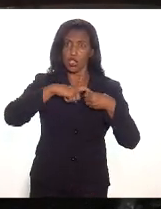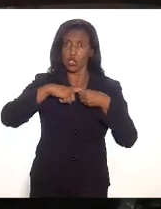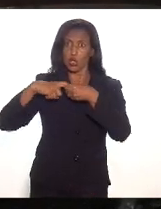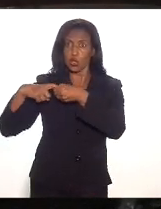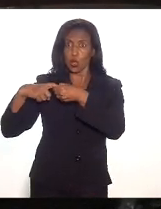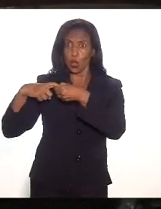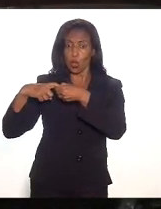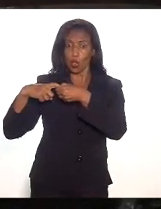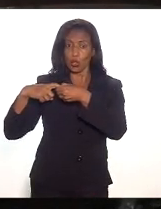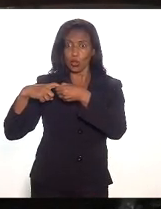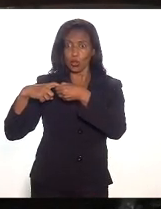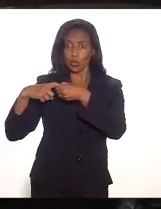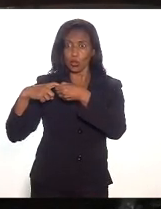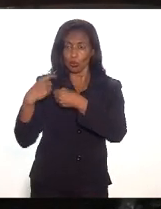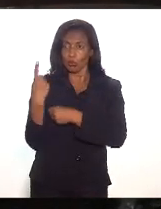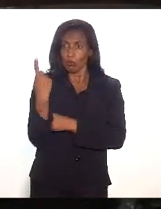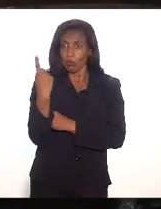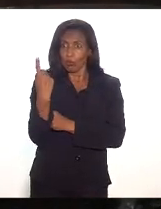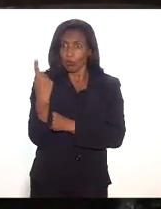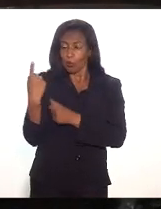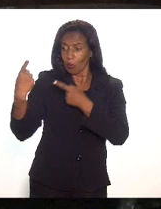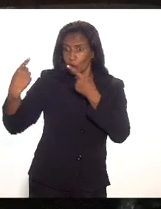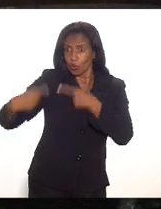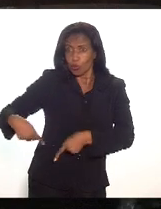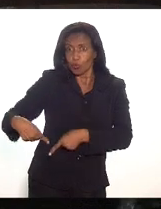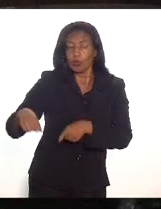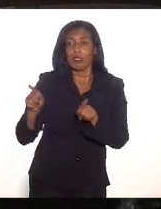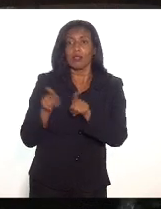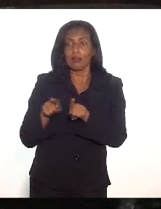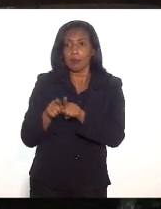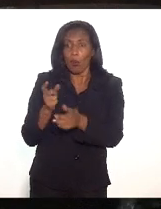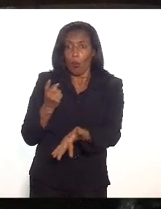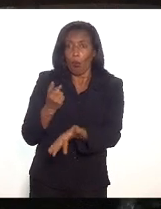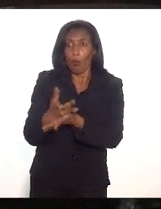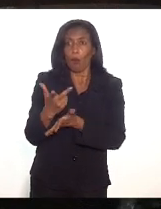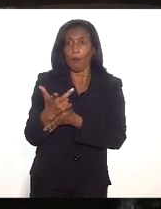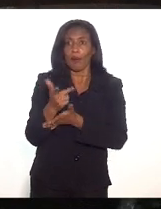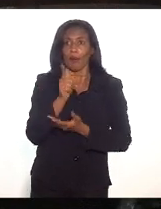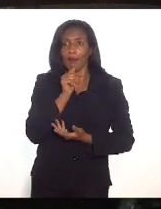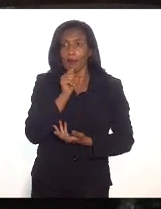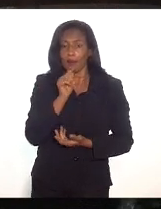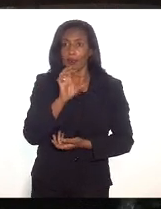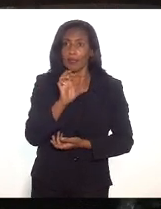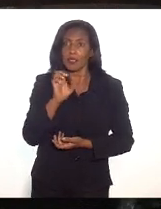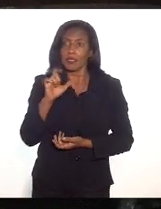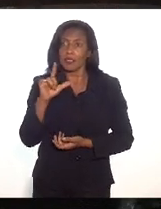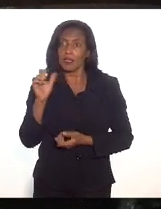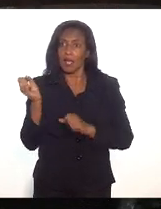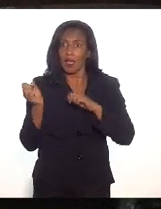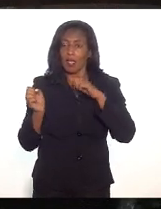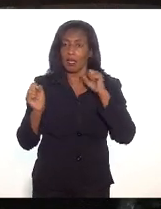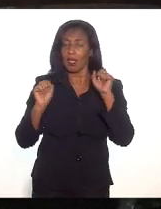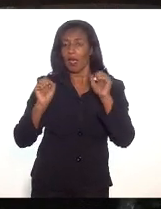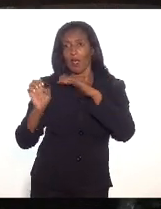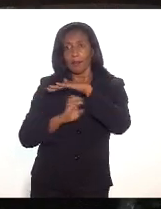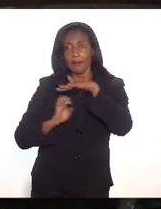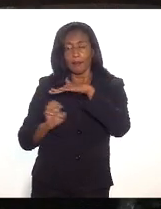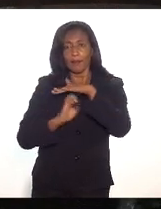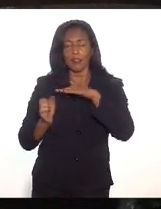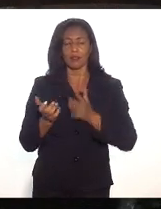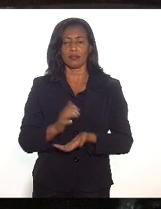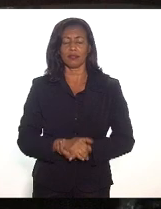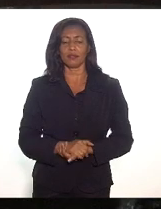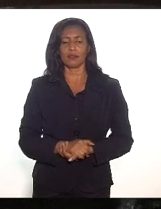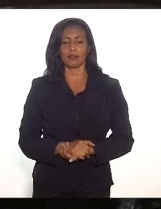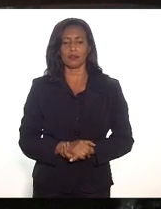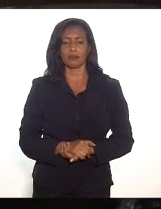uma concorrente, para aí ver-se o peso do que está em jogo.